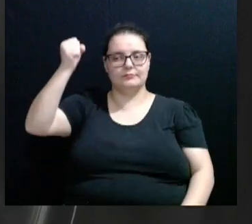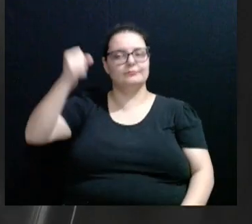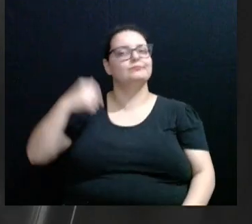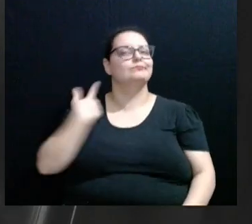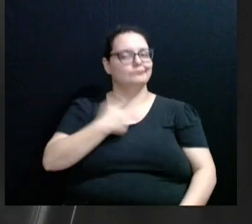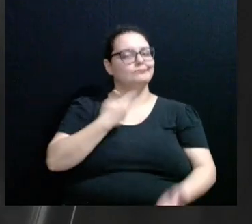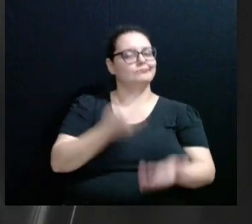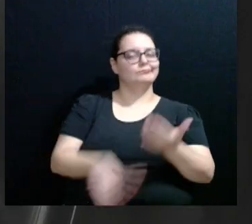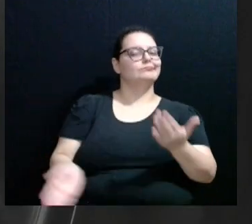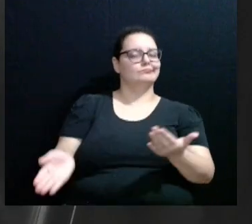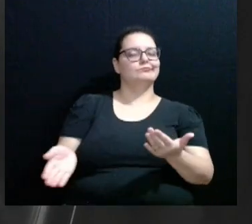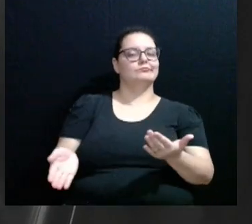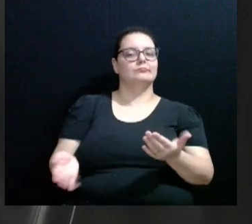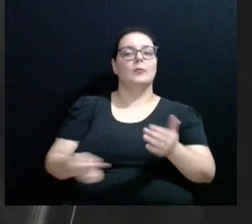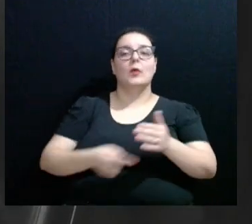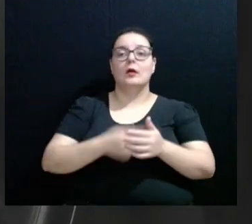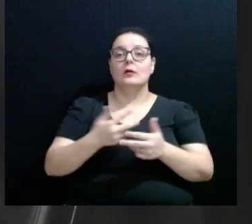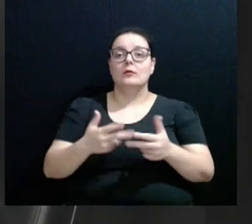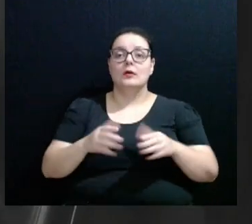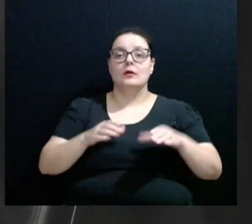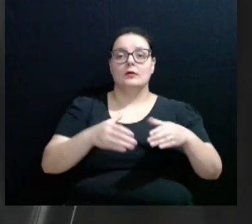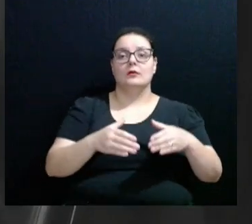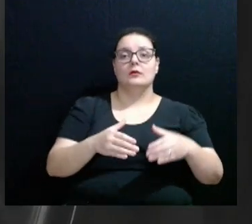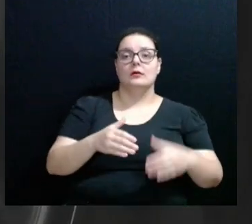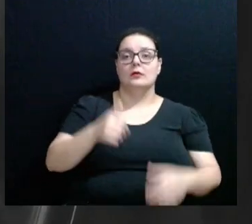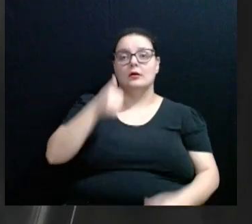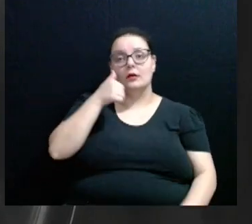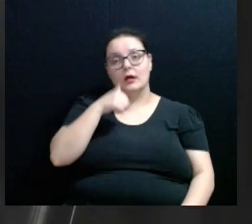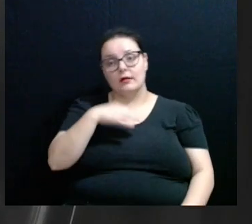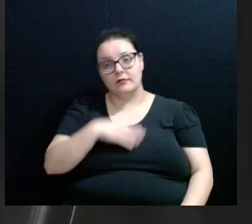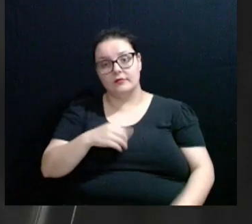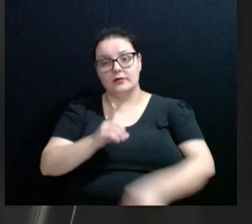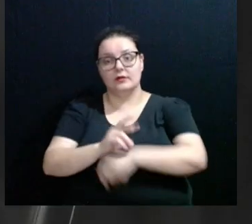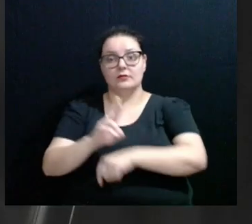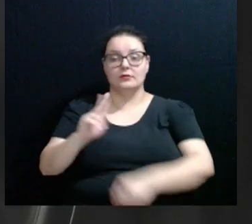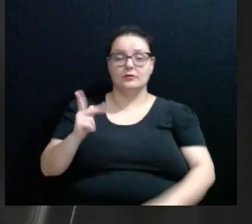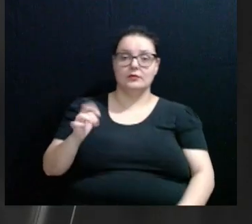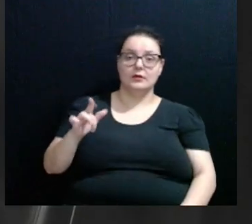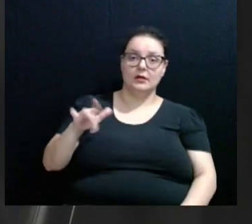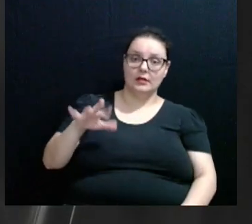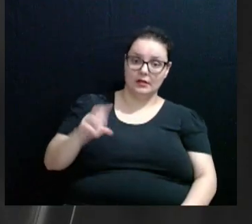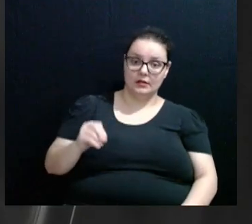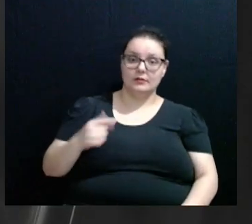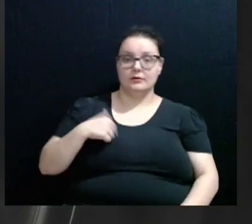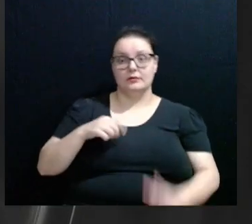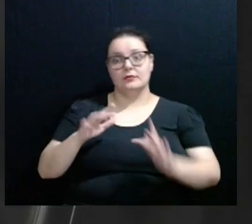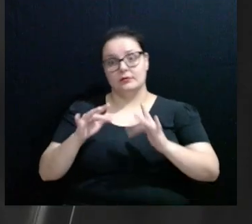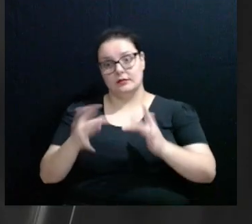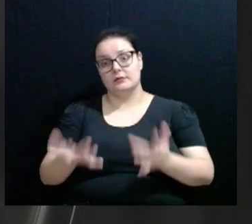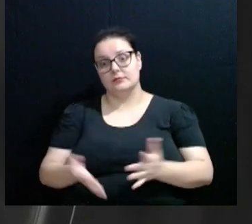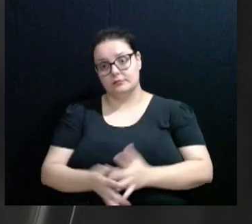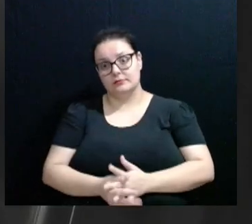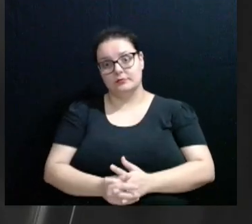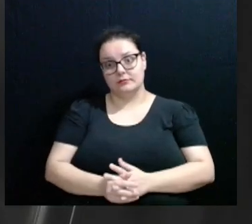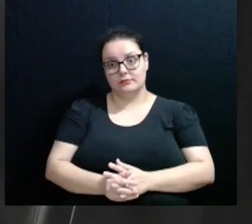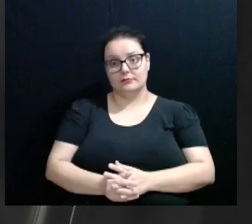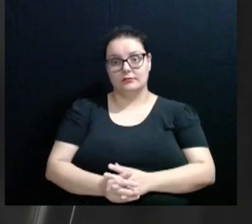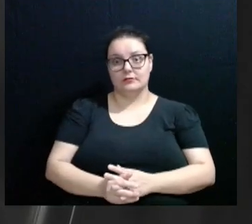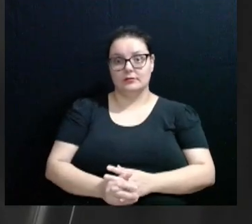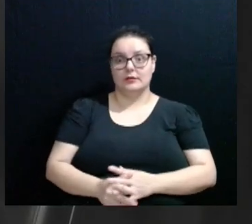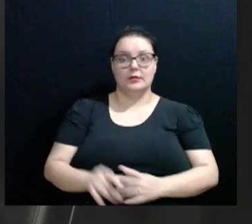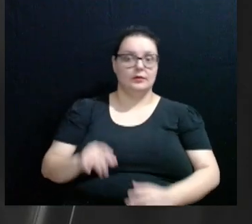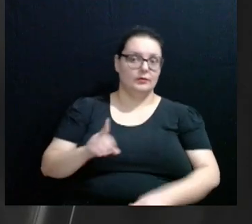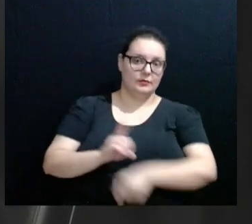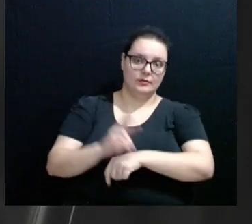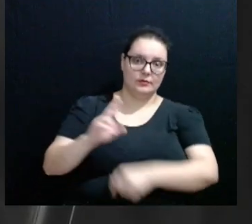lugar, tem uma conjuntura. Eu namorei com a filha do Dr. Hélio. E o Dr. Hélio ele foi impeachmentado.